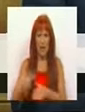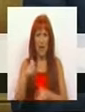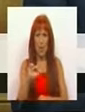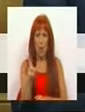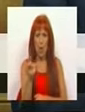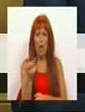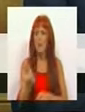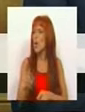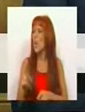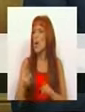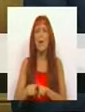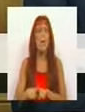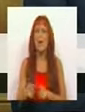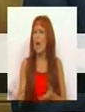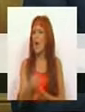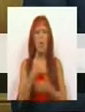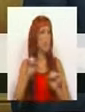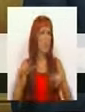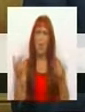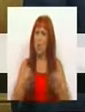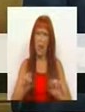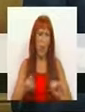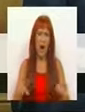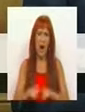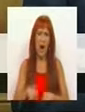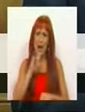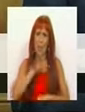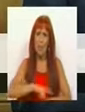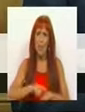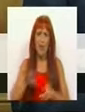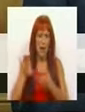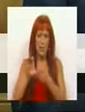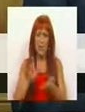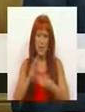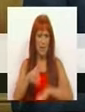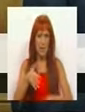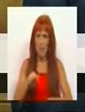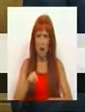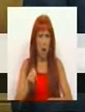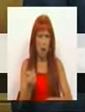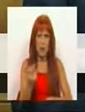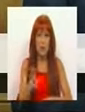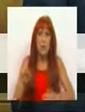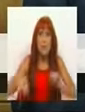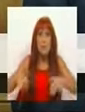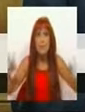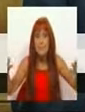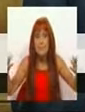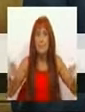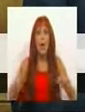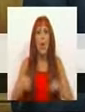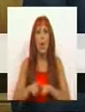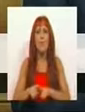com a certeza de que aqui não há recuperação possível para ela poder ser financiada através do POCUR. O que é que aconteceu? Está neste